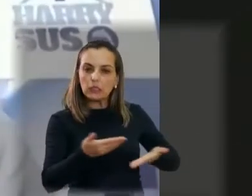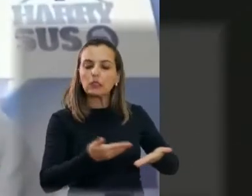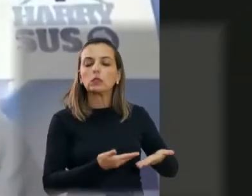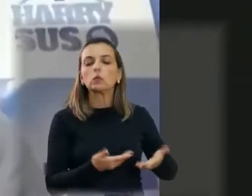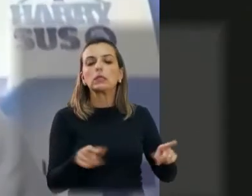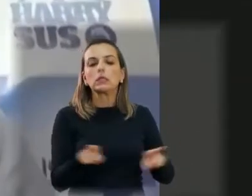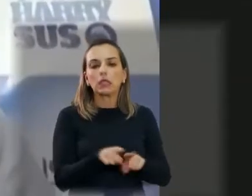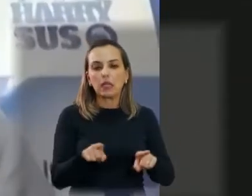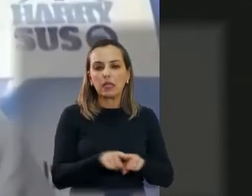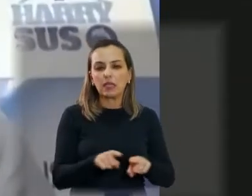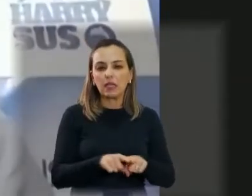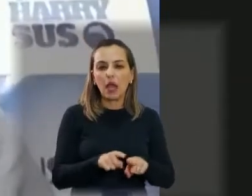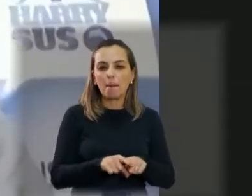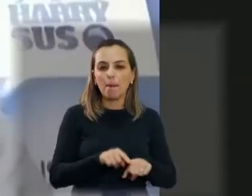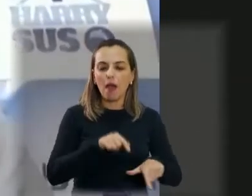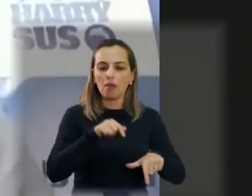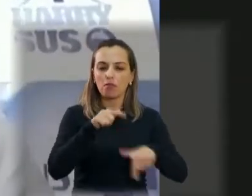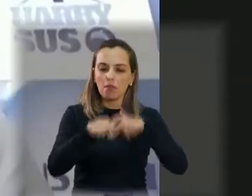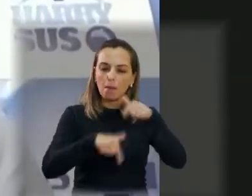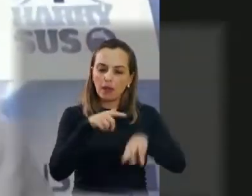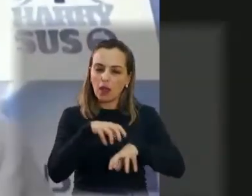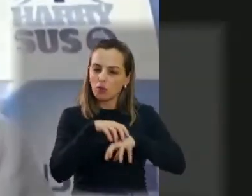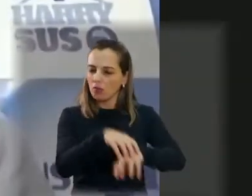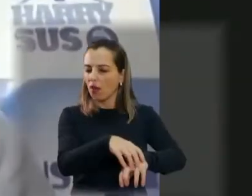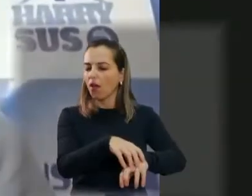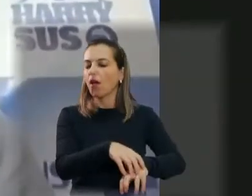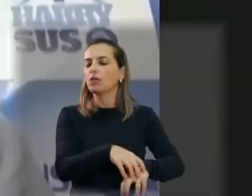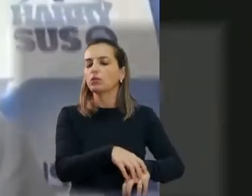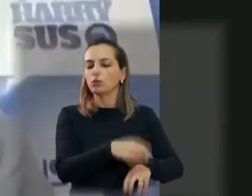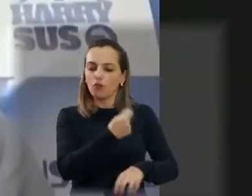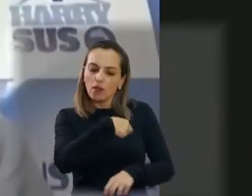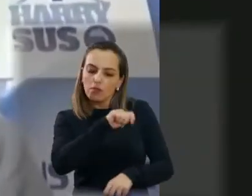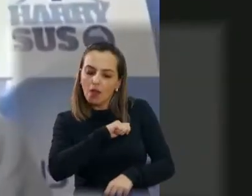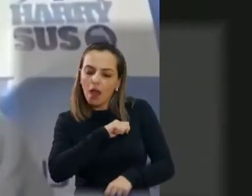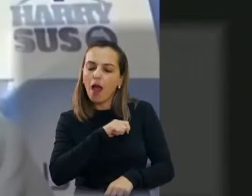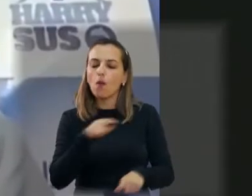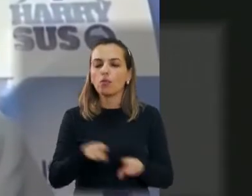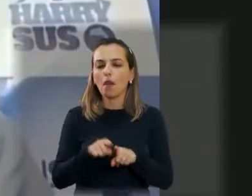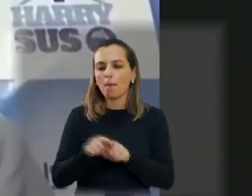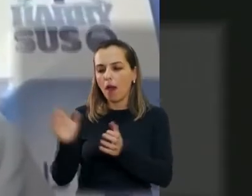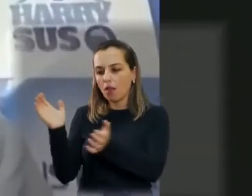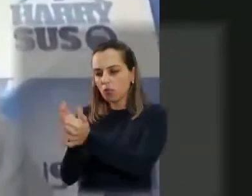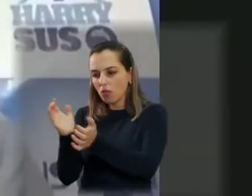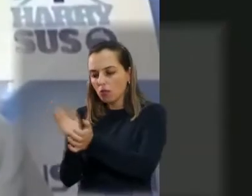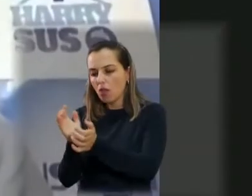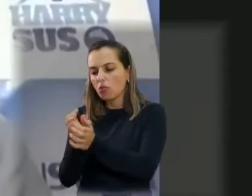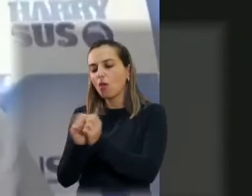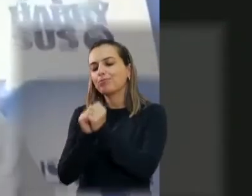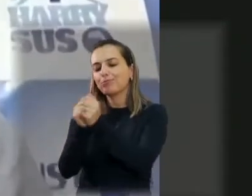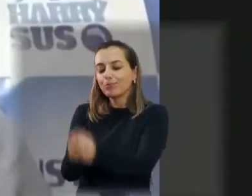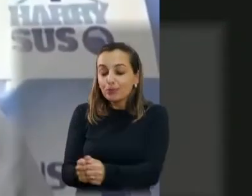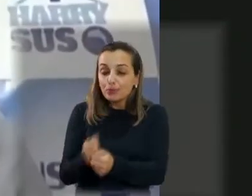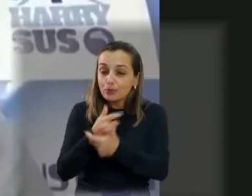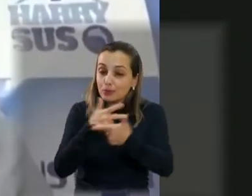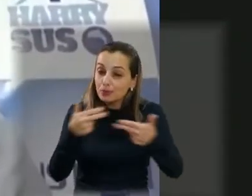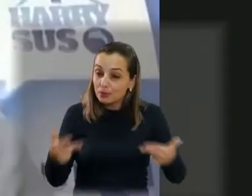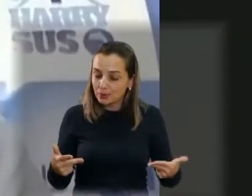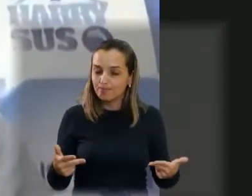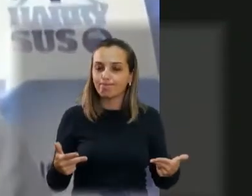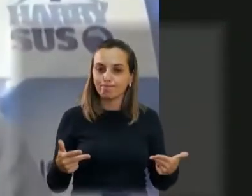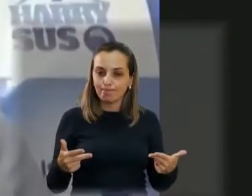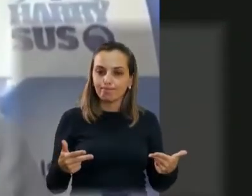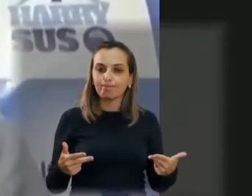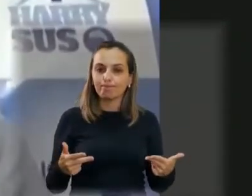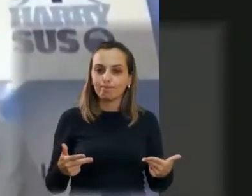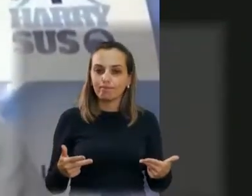ao agente de trânsito, aquele o agente comunitário que está mais próximo da gente.